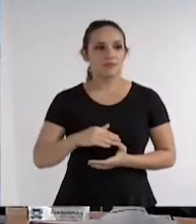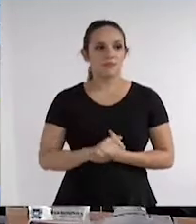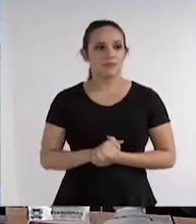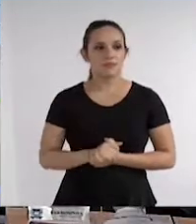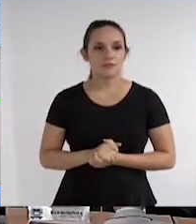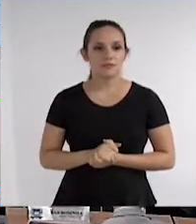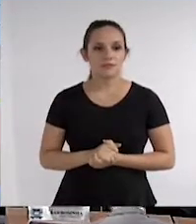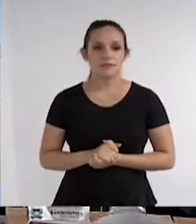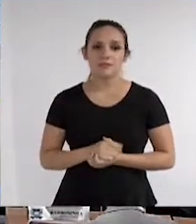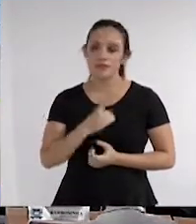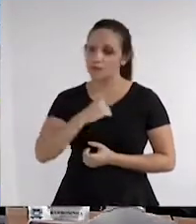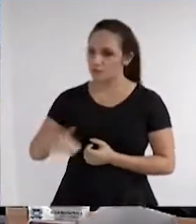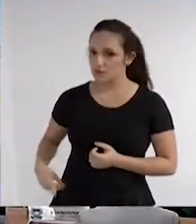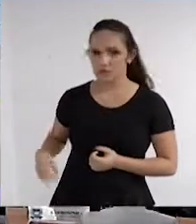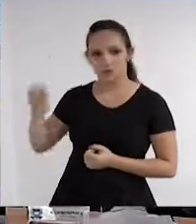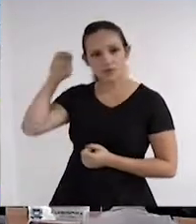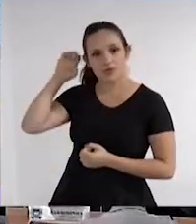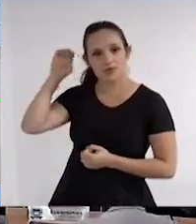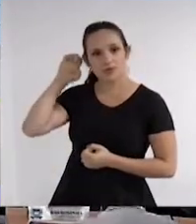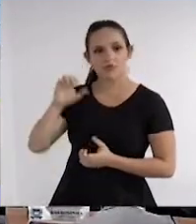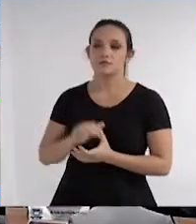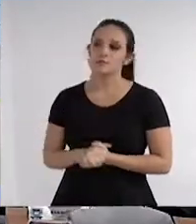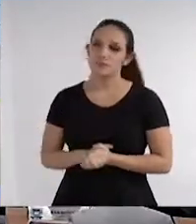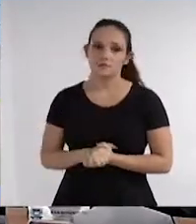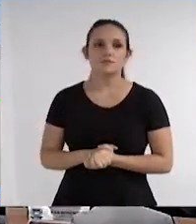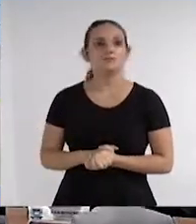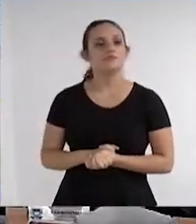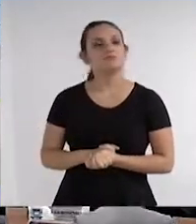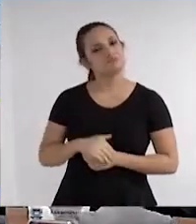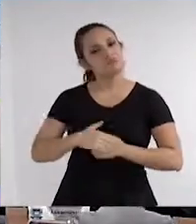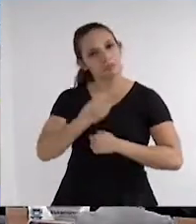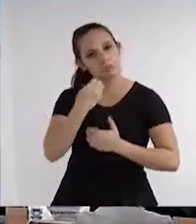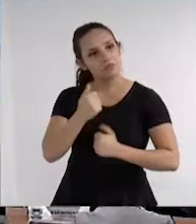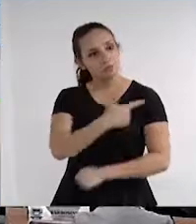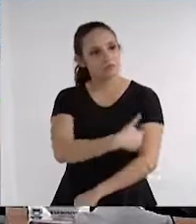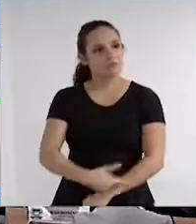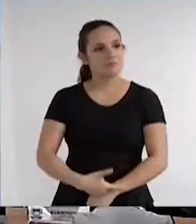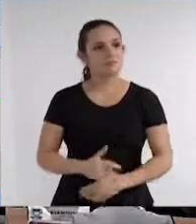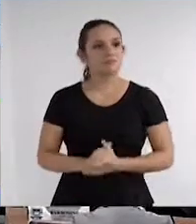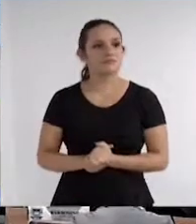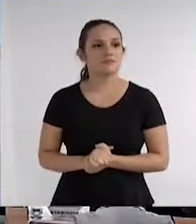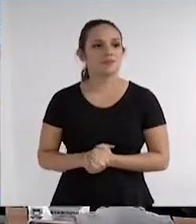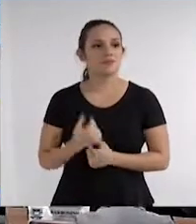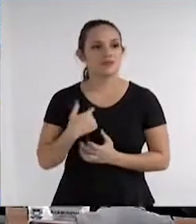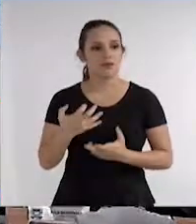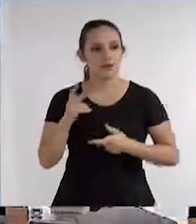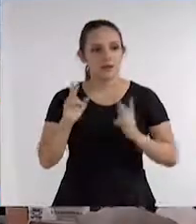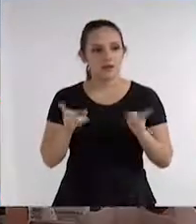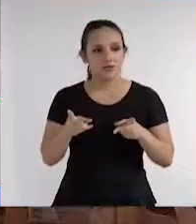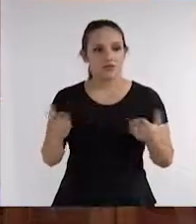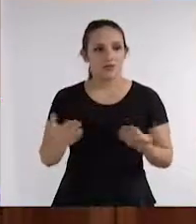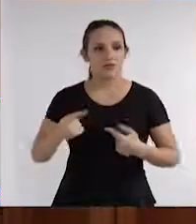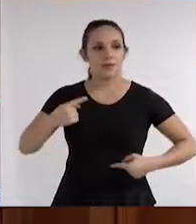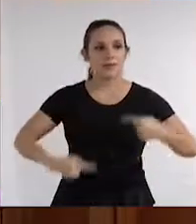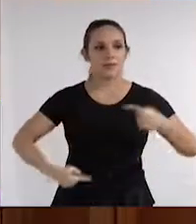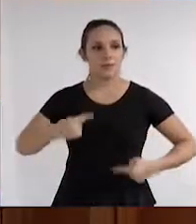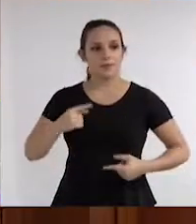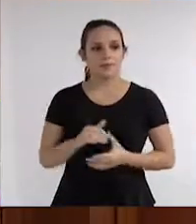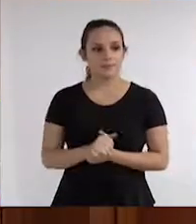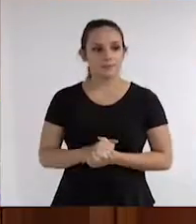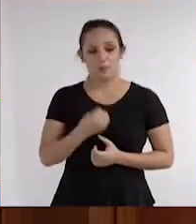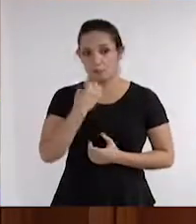Deputado Eduardo Rocha, obrigado. Em primeiro lugar, quero agradecer a gentileza de Vossa Excelência e quero aqui continuar o debate, o